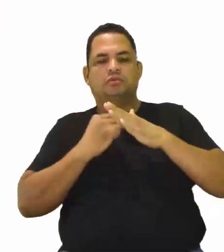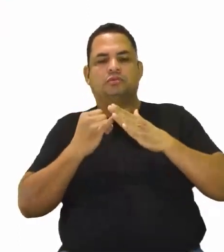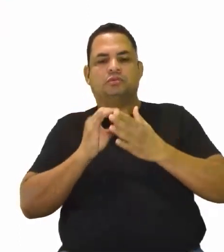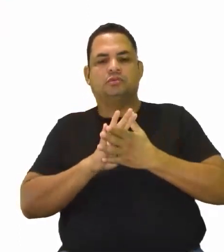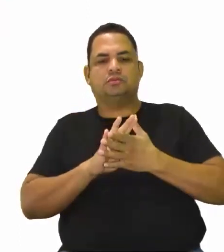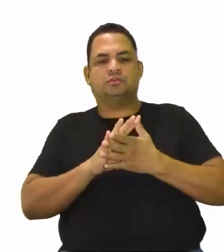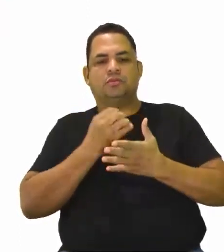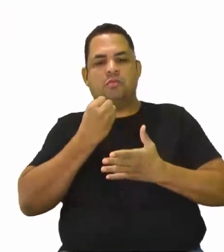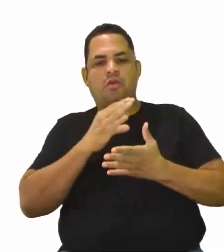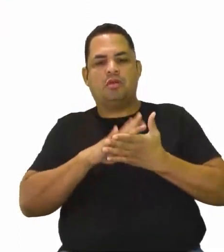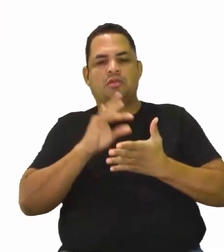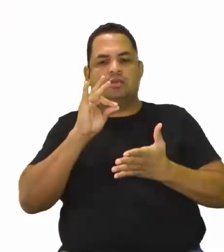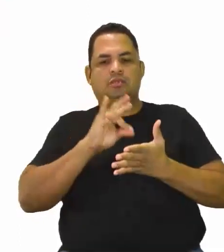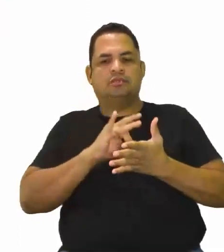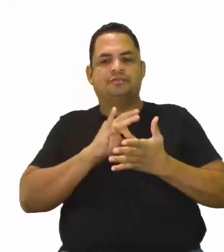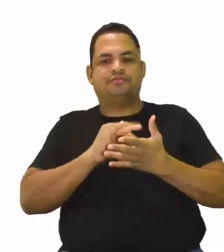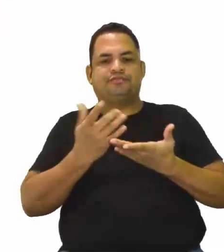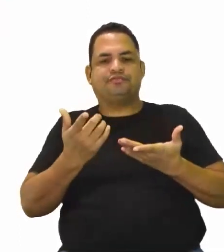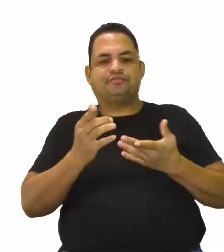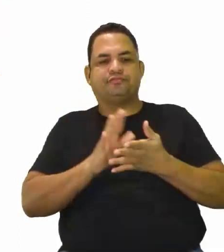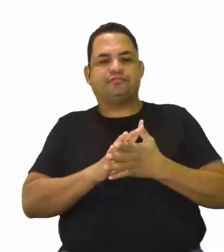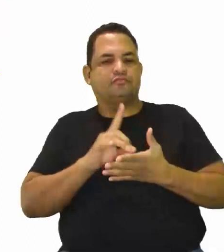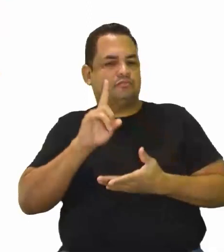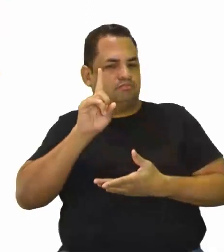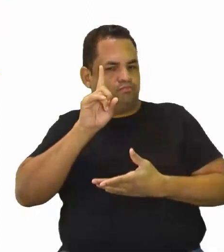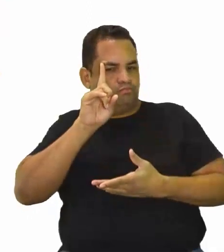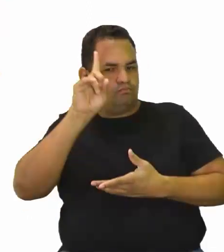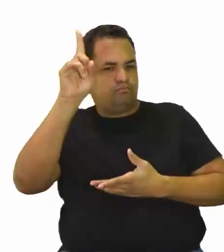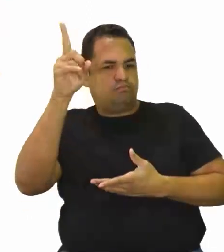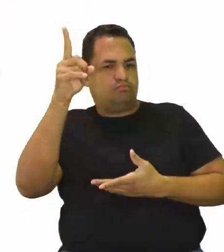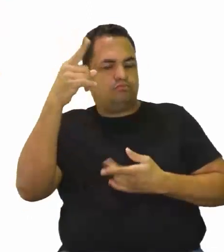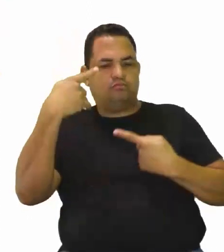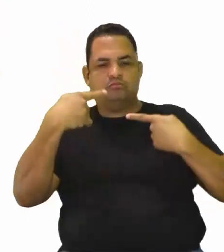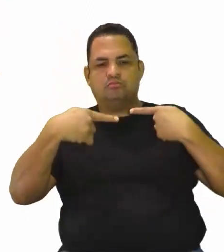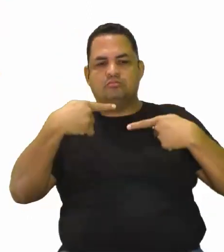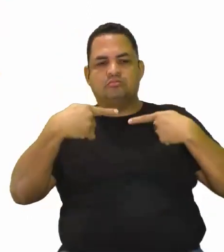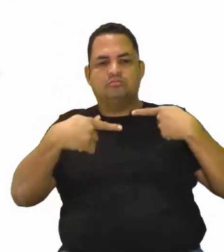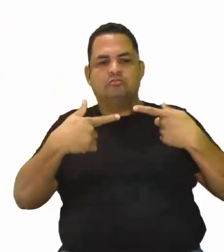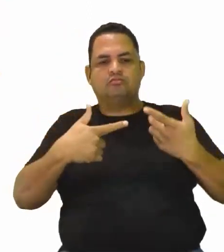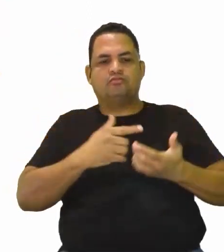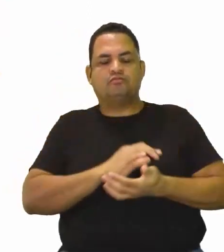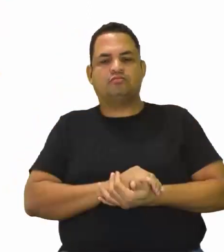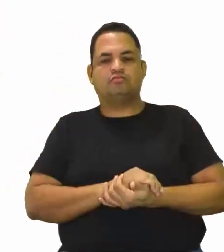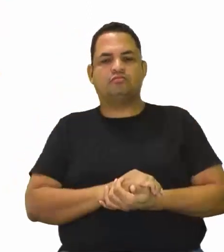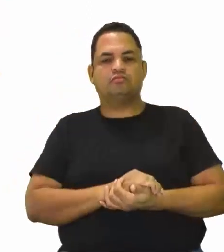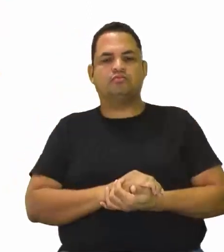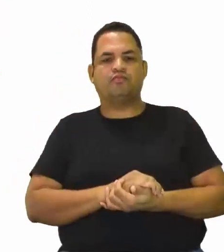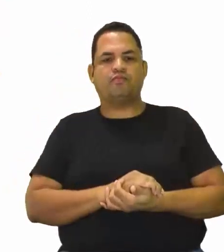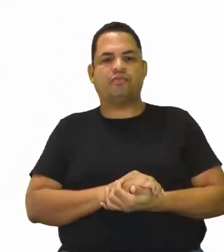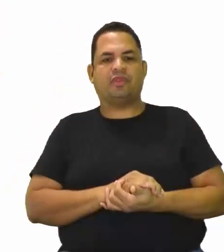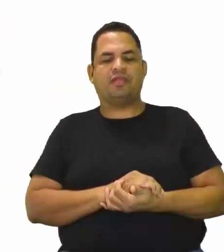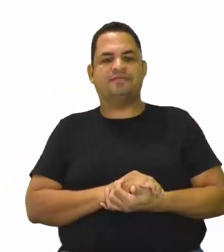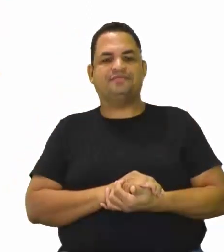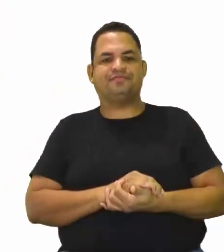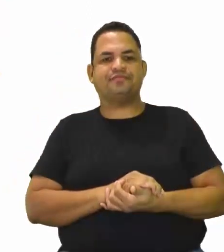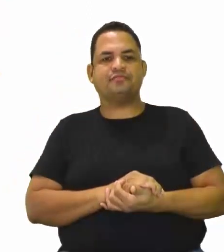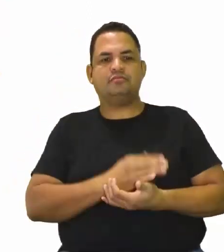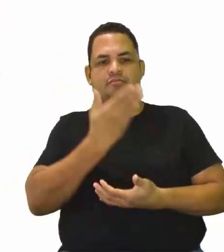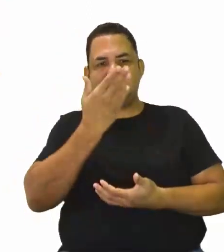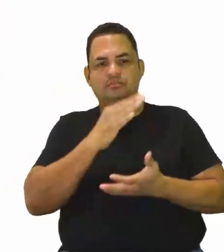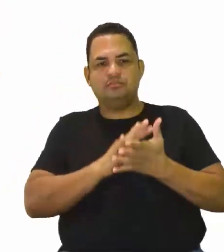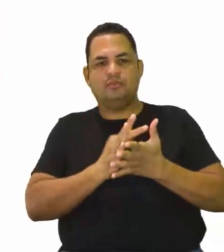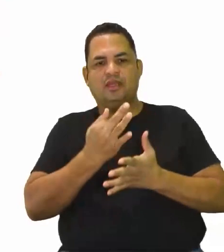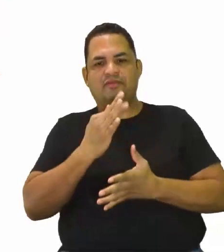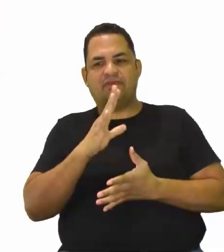da verdade, além de ser um gênio político. Gente, isso aqui são as afirmações de Francisco